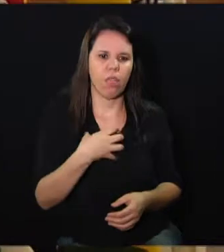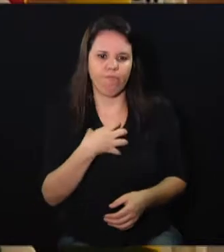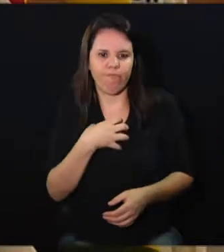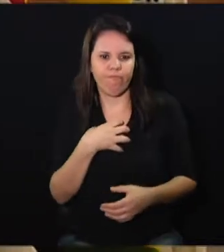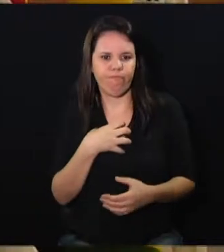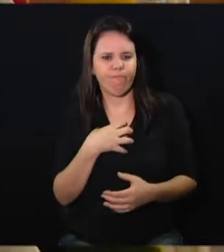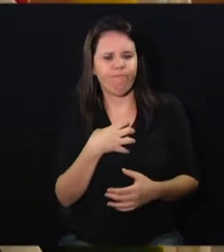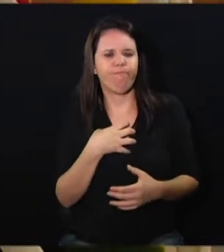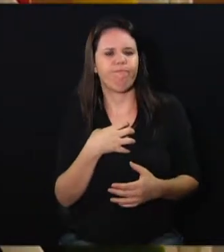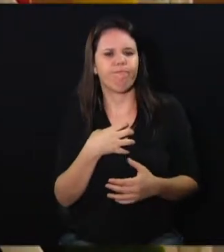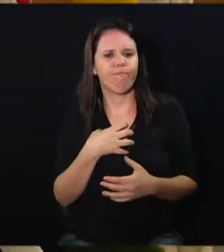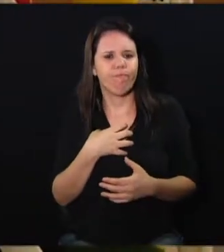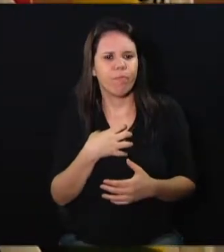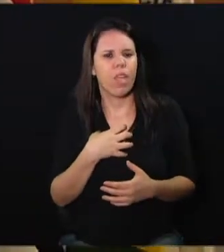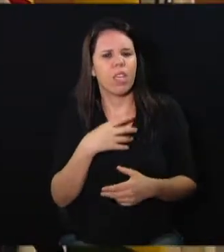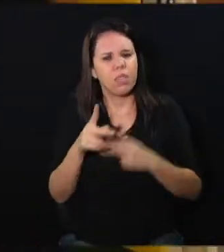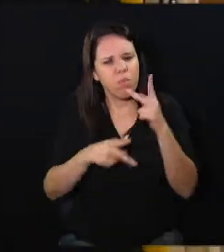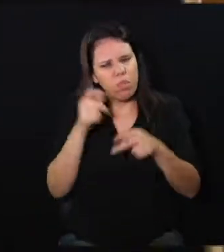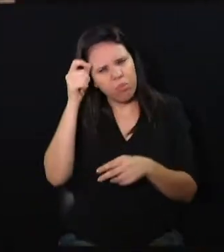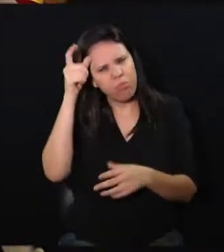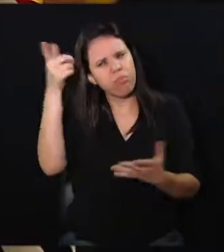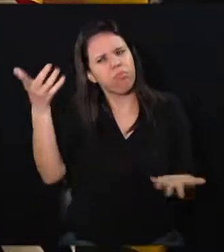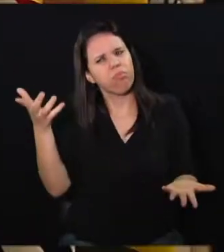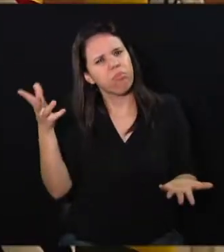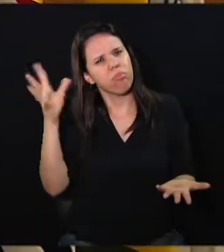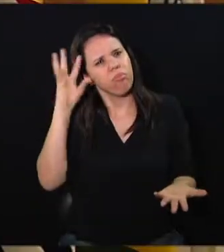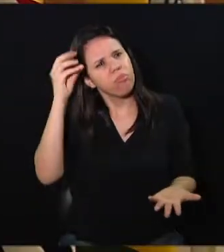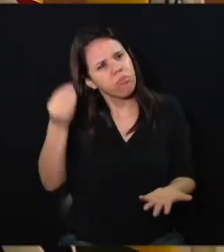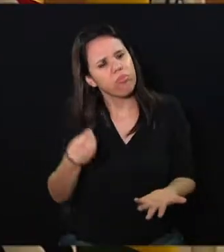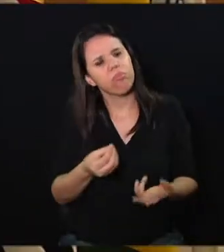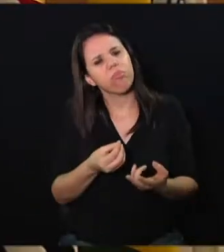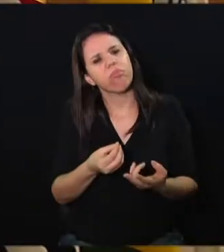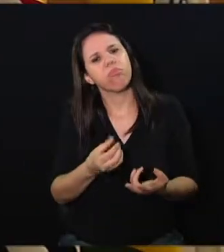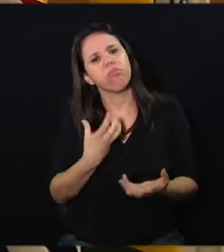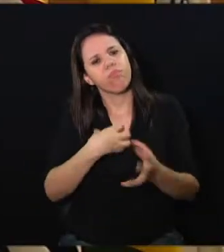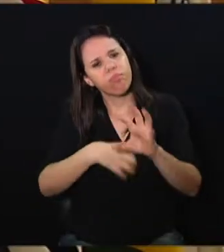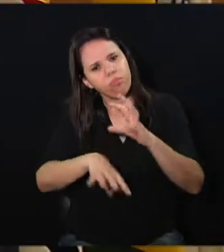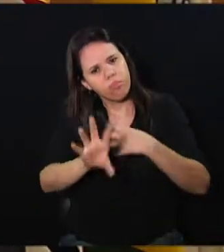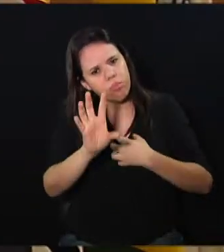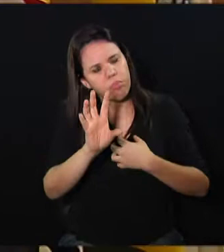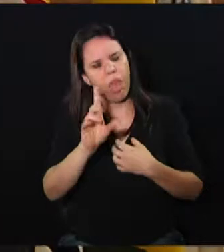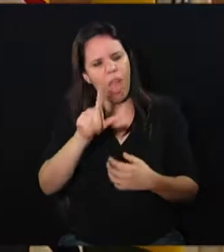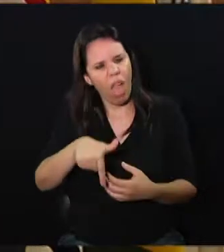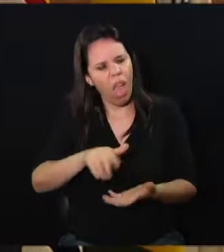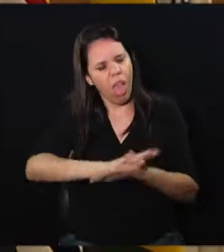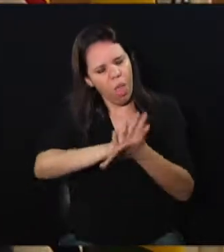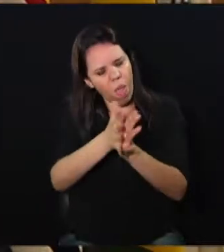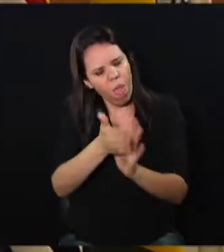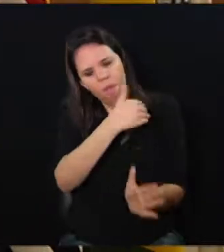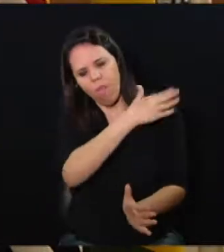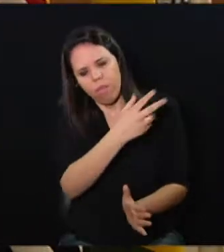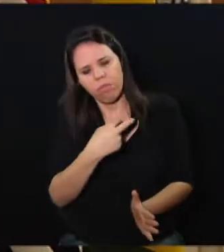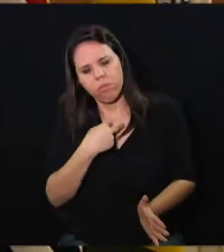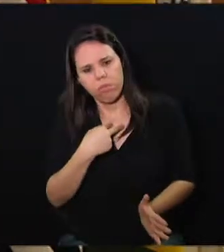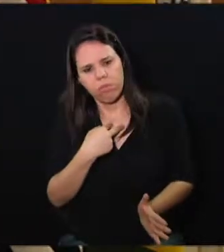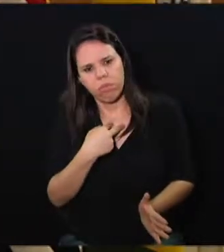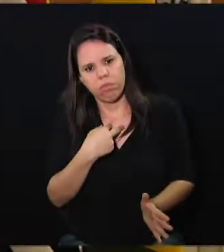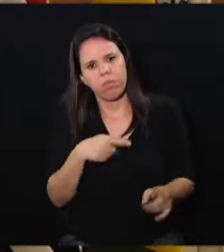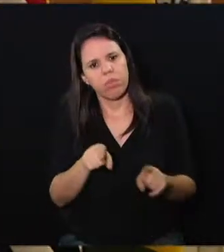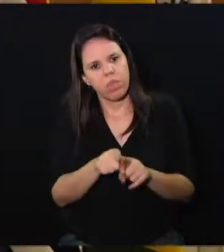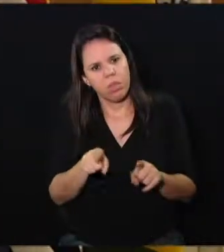de aumentar a compreensão da sociedade da gravidade desses crimes, de aumentar o